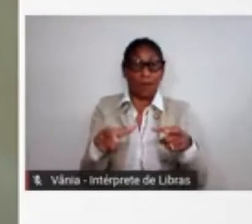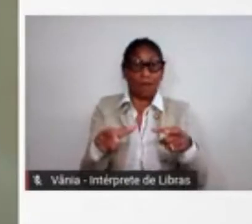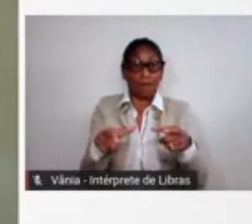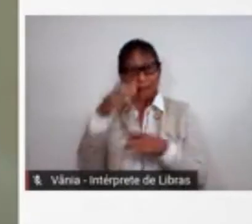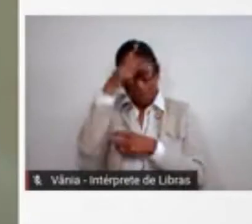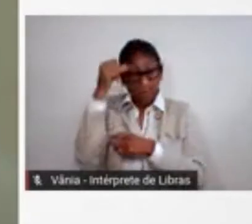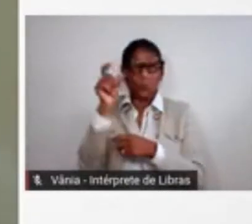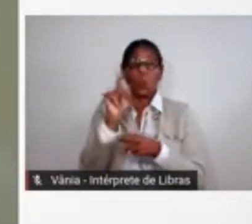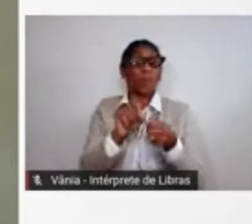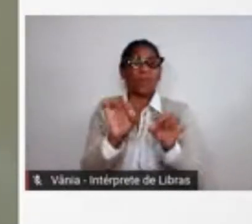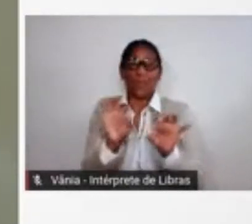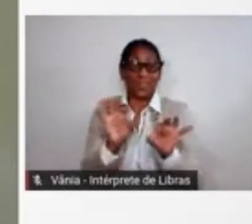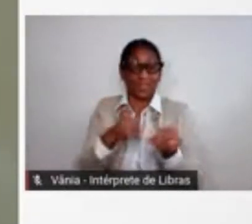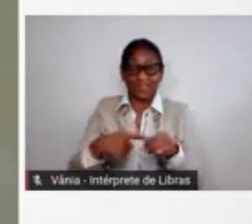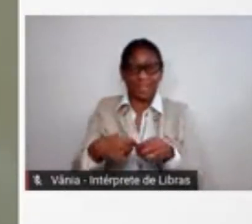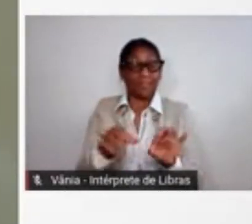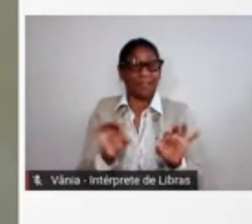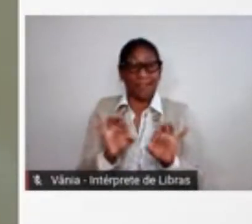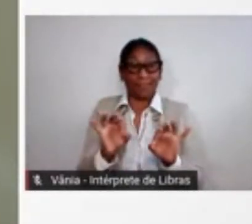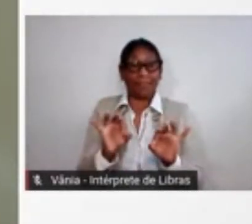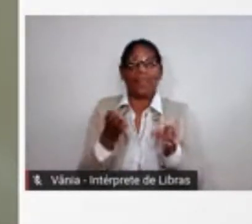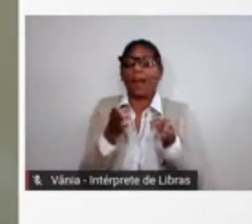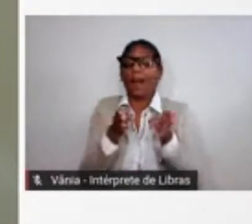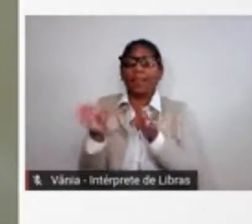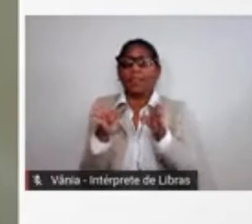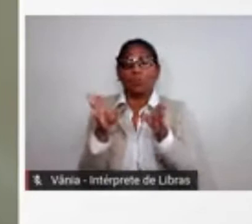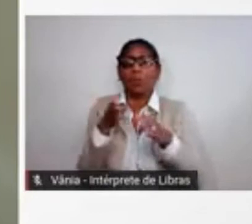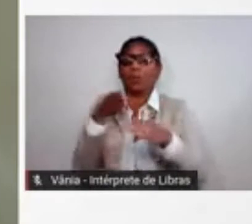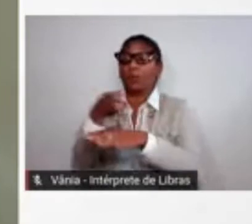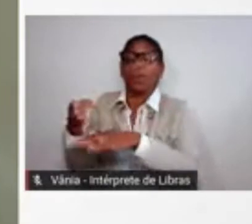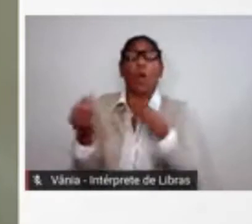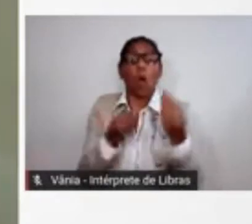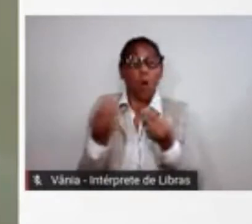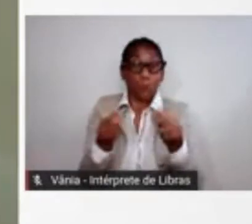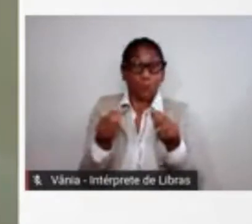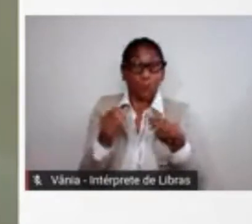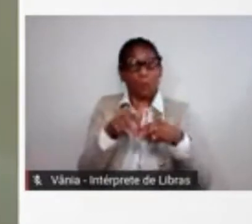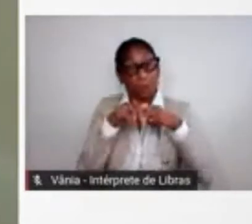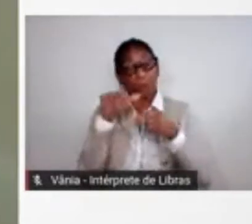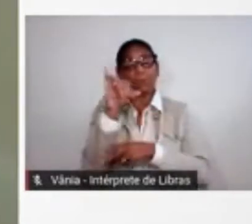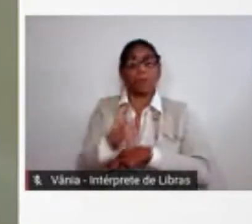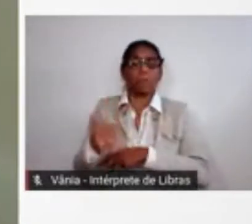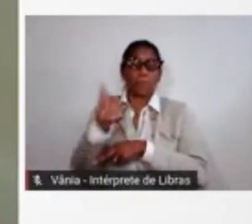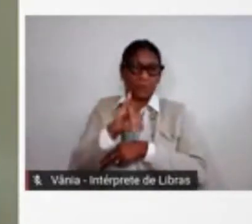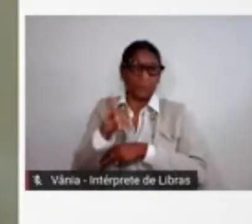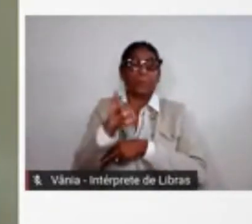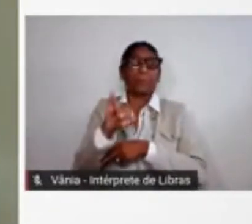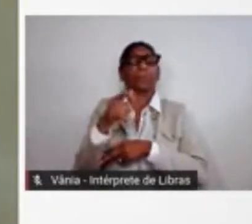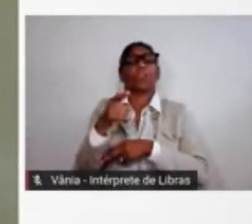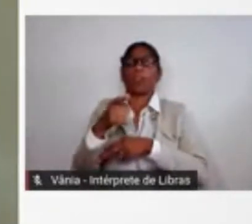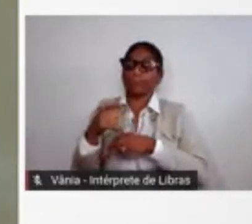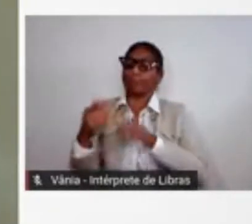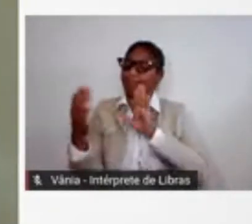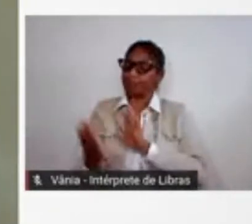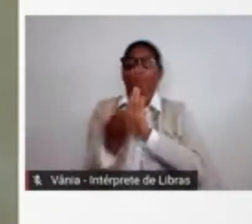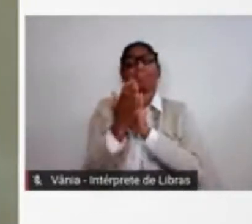acaba vendo o atendimento da região como um todo comprometido. Por isso que é importante haver esta convenção, esta